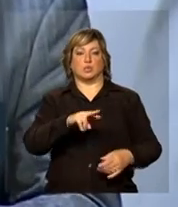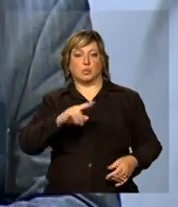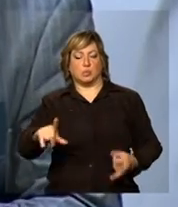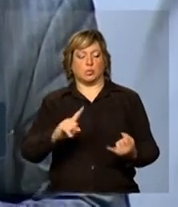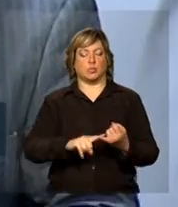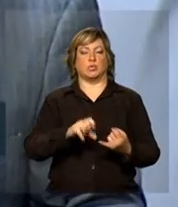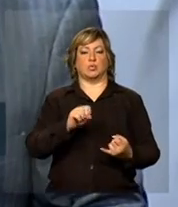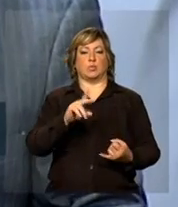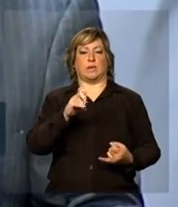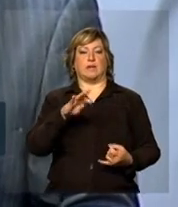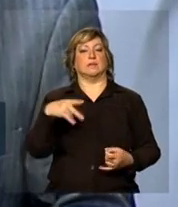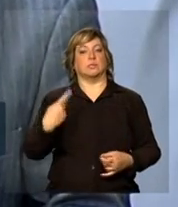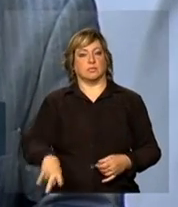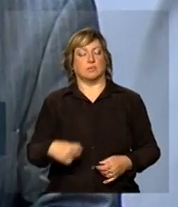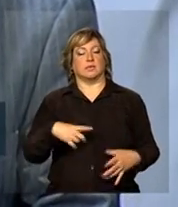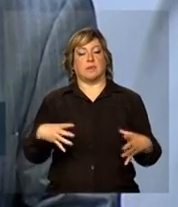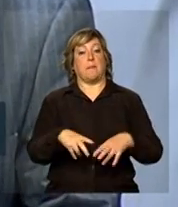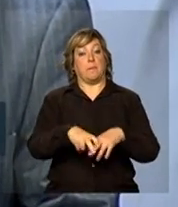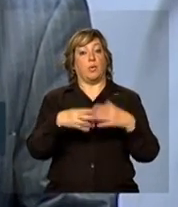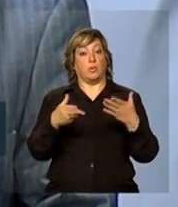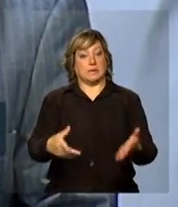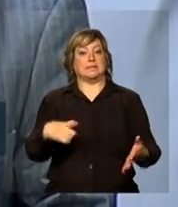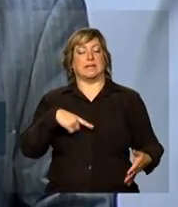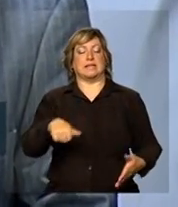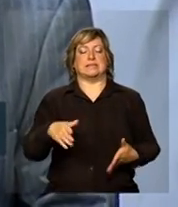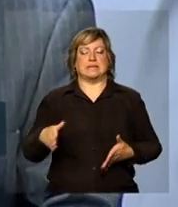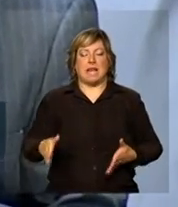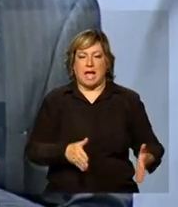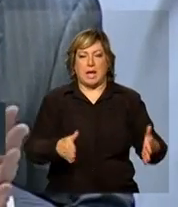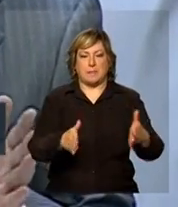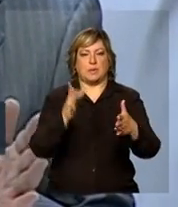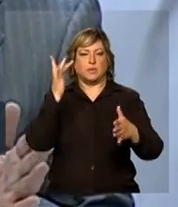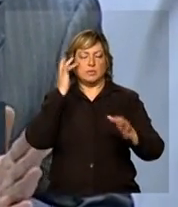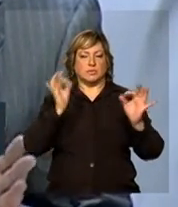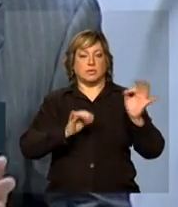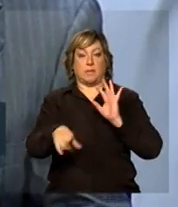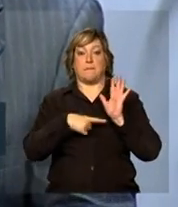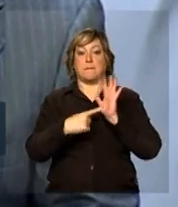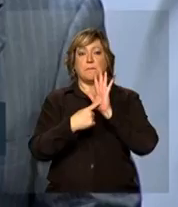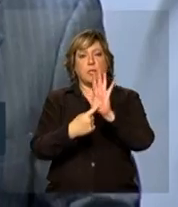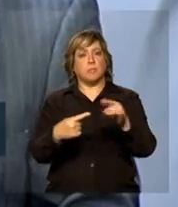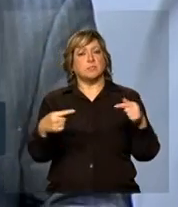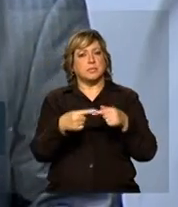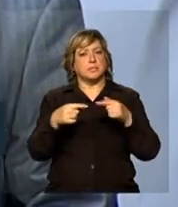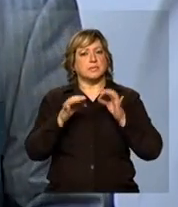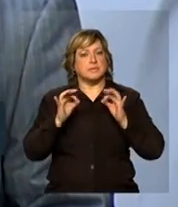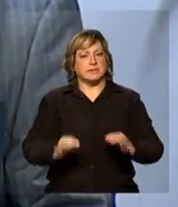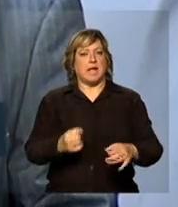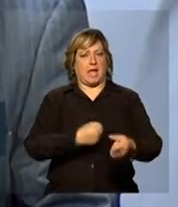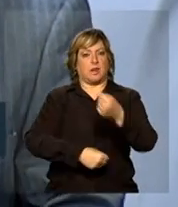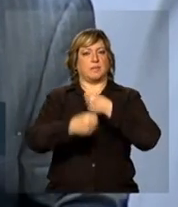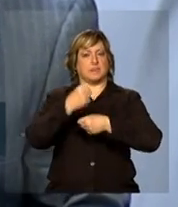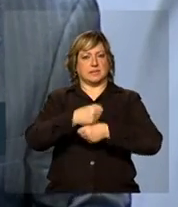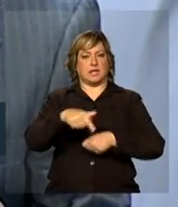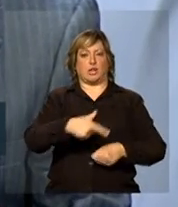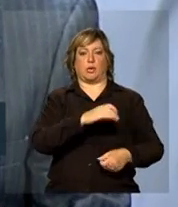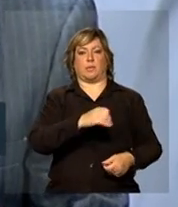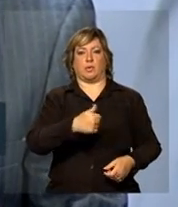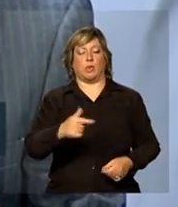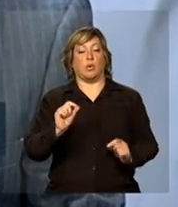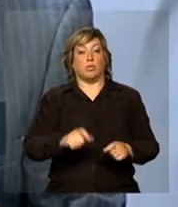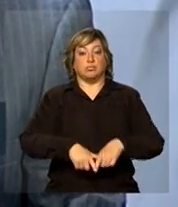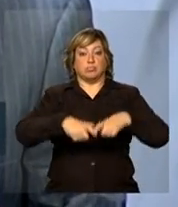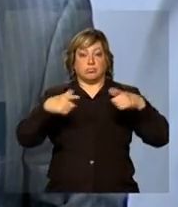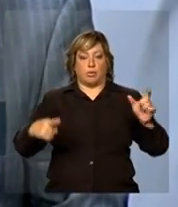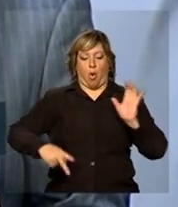Centro-Oeste. Por isso que esse caminho, essa estratégia que mostrou que vem dando certo em 2011 e 2012, pelo aumento do número